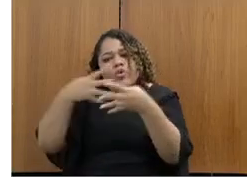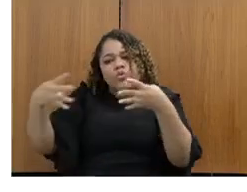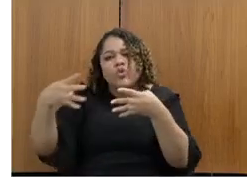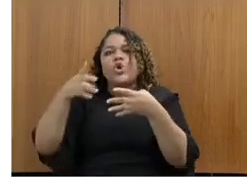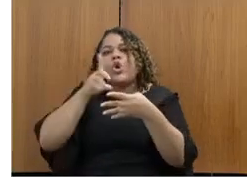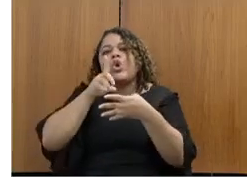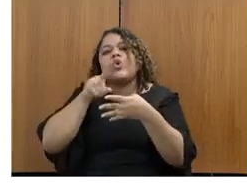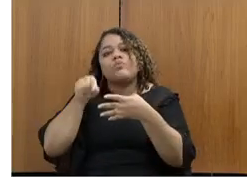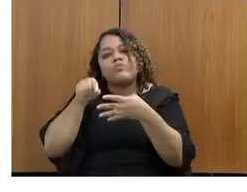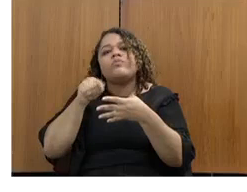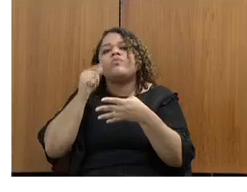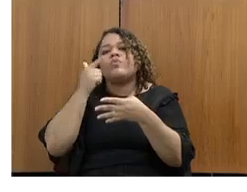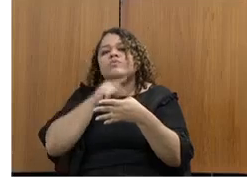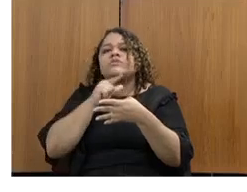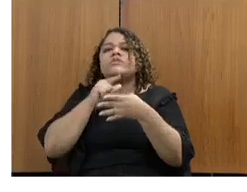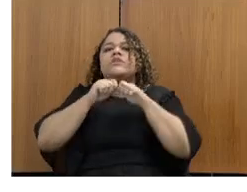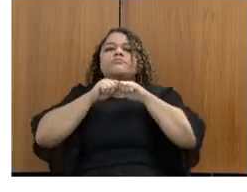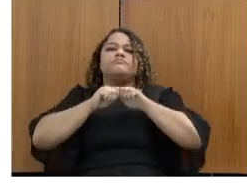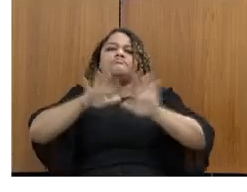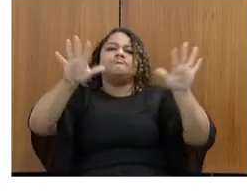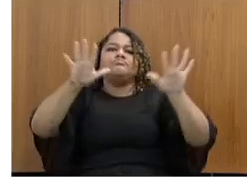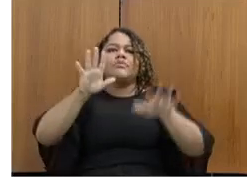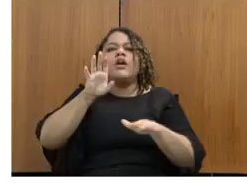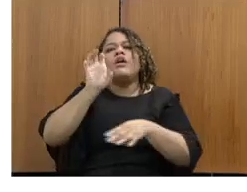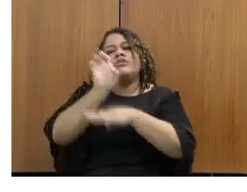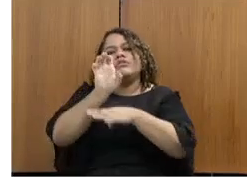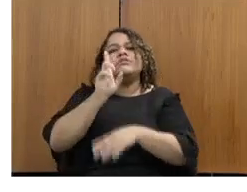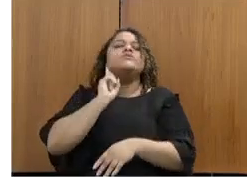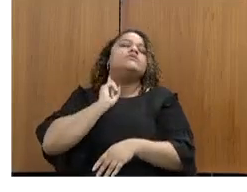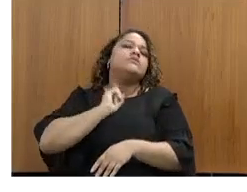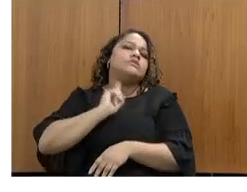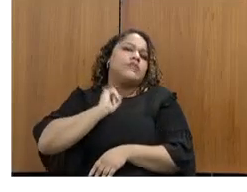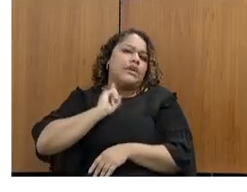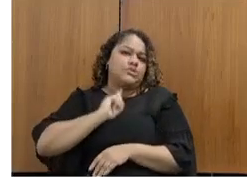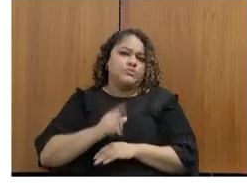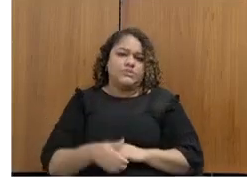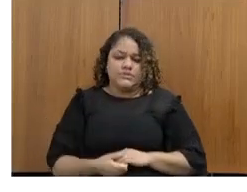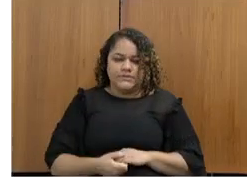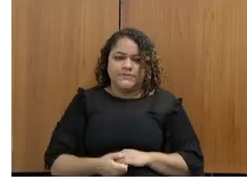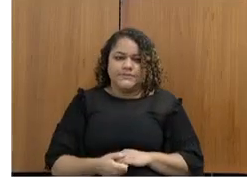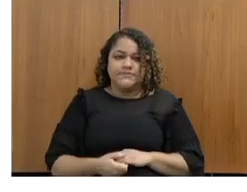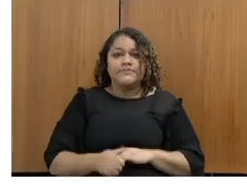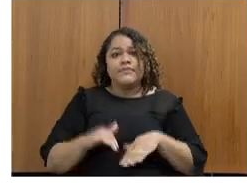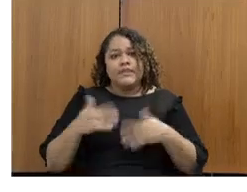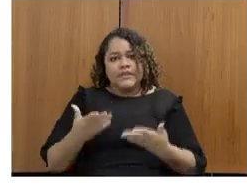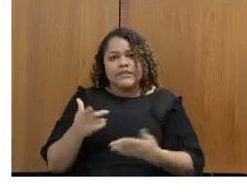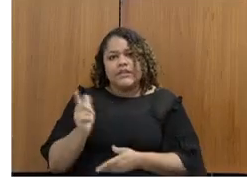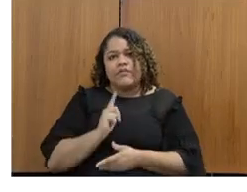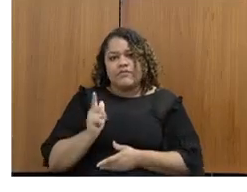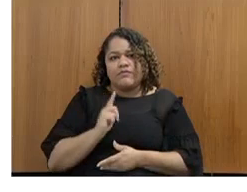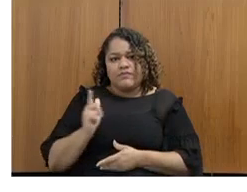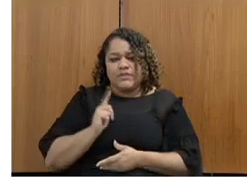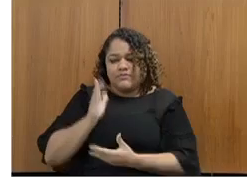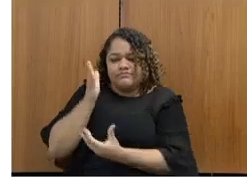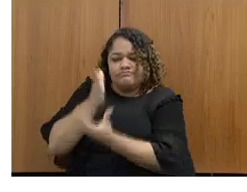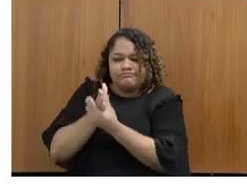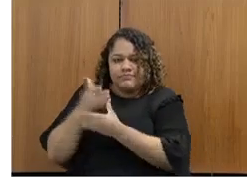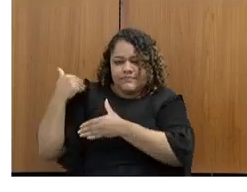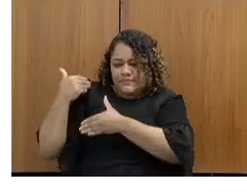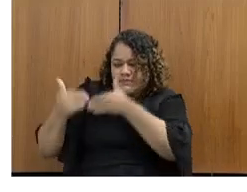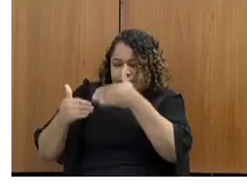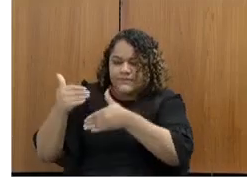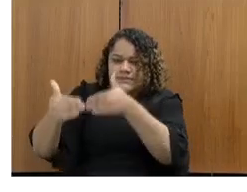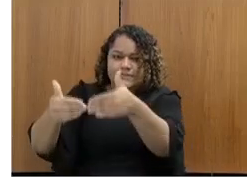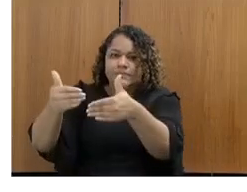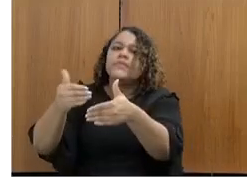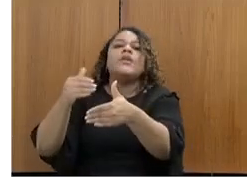tá E aí né Nós temos com isso a tramitação eletrônica do expediente protetiva de